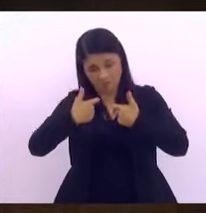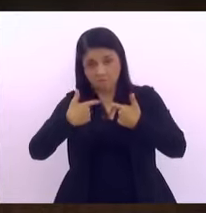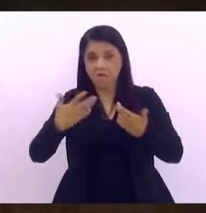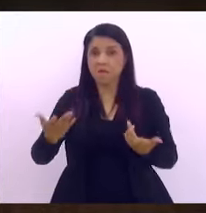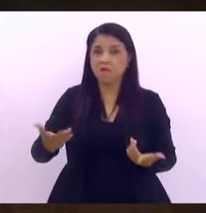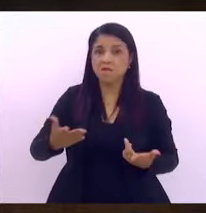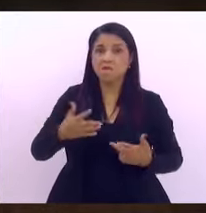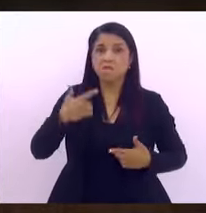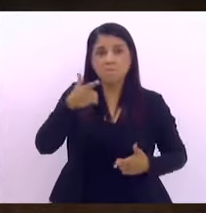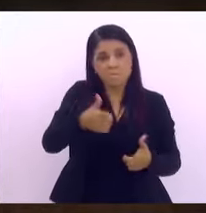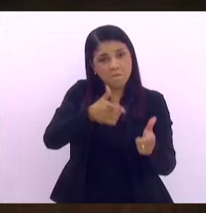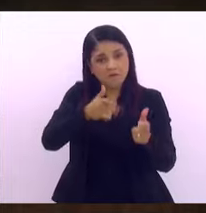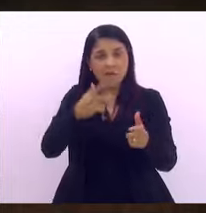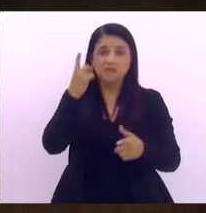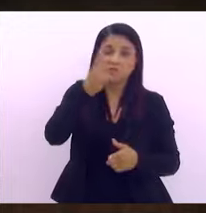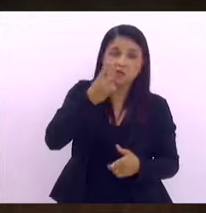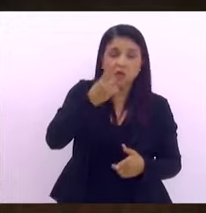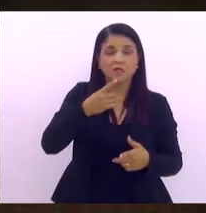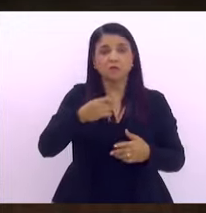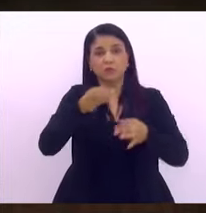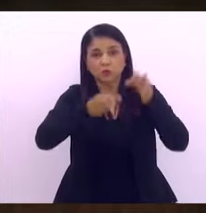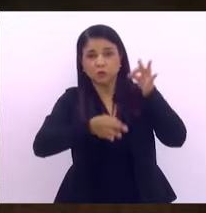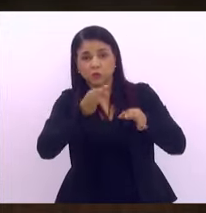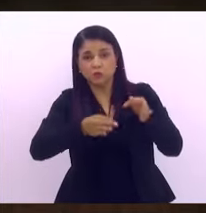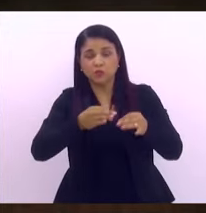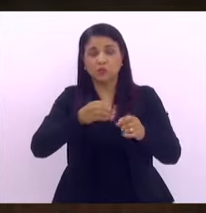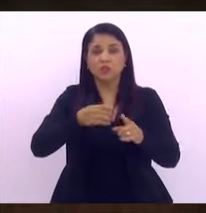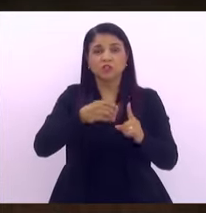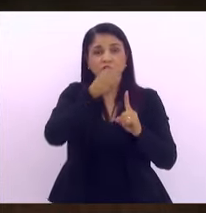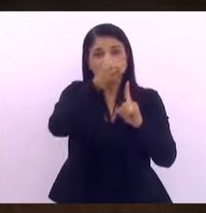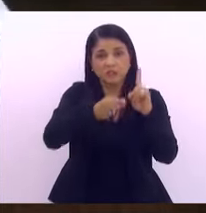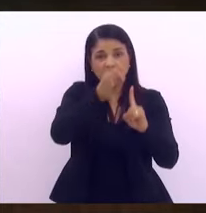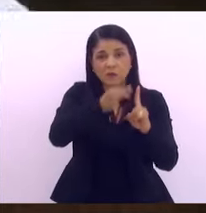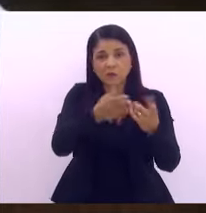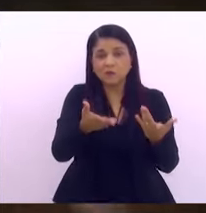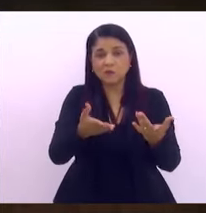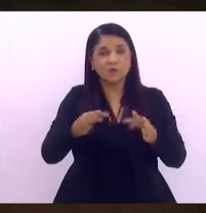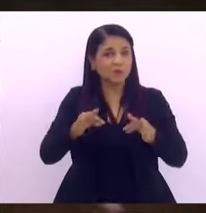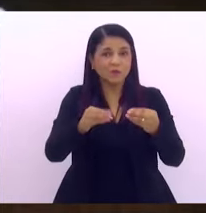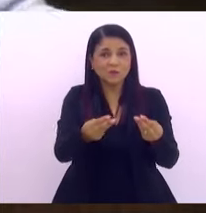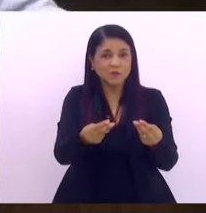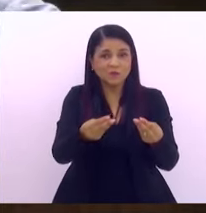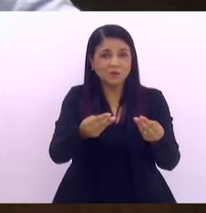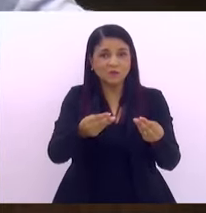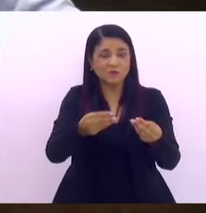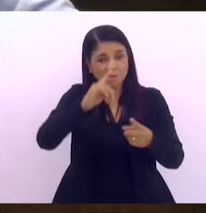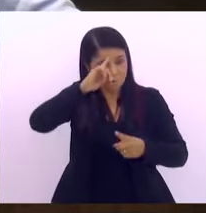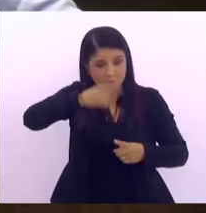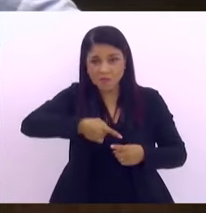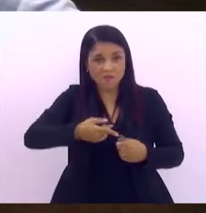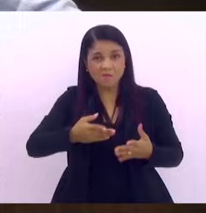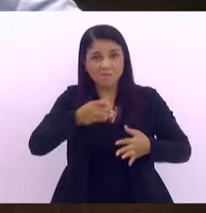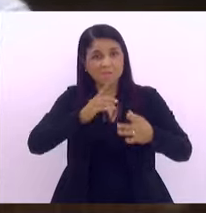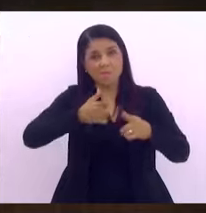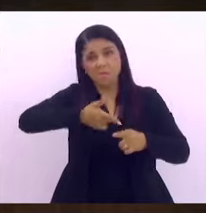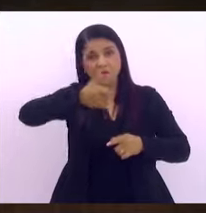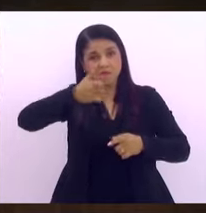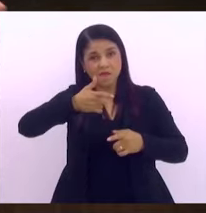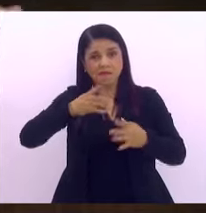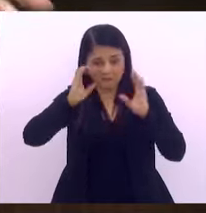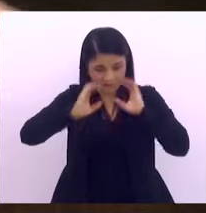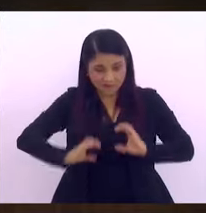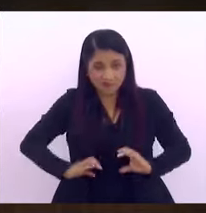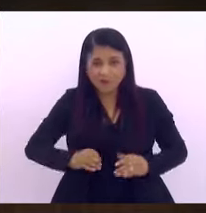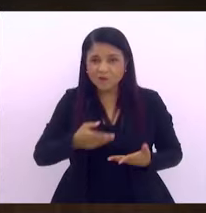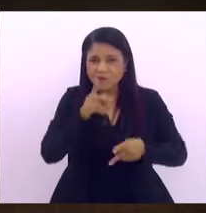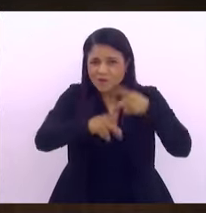outros deputados, para matar desembargadores, juízes. Pode partir ordem para matar todo mundo, cidadão de bem na rua. É isso que nós